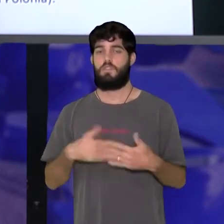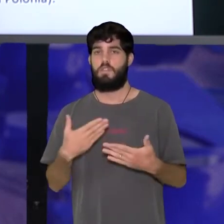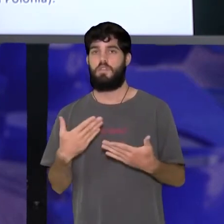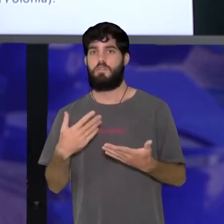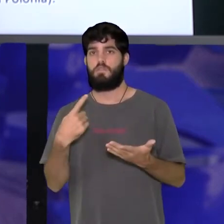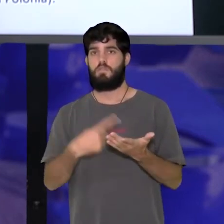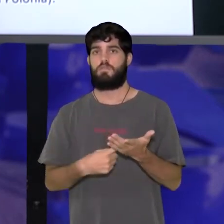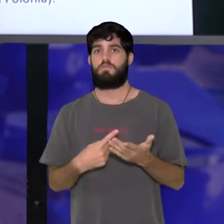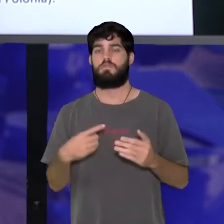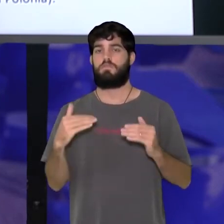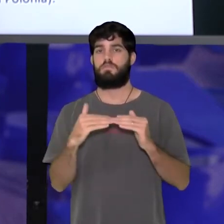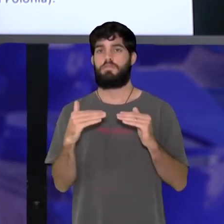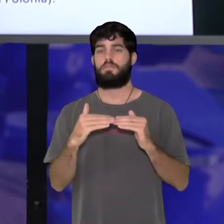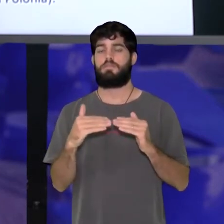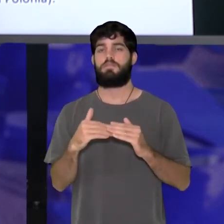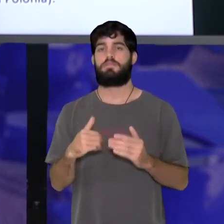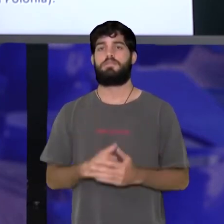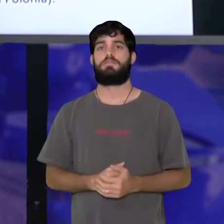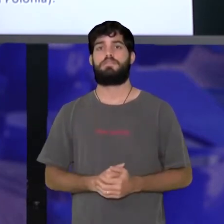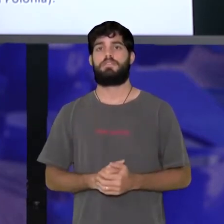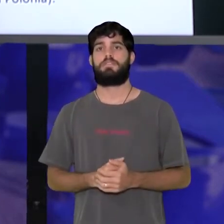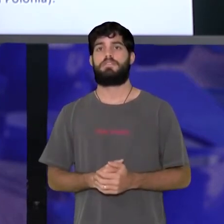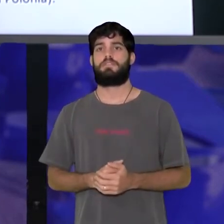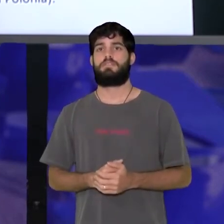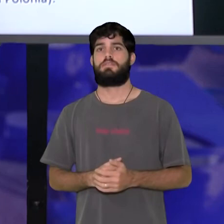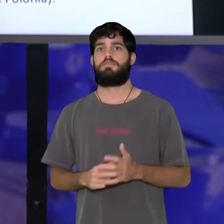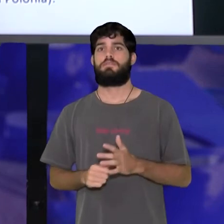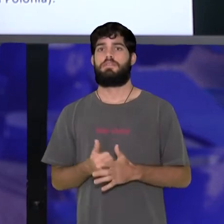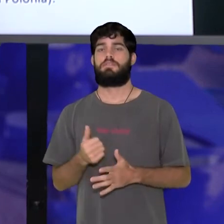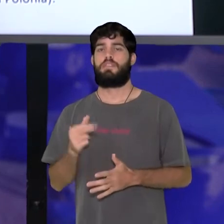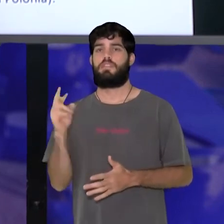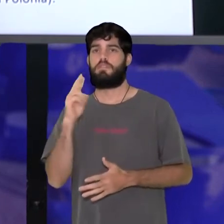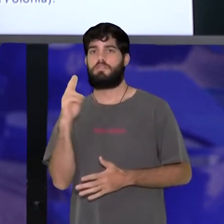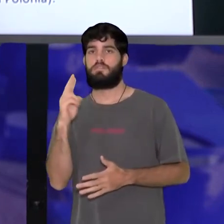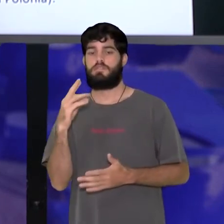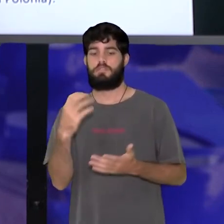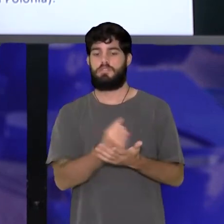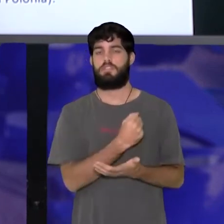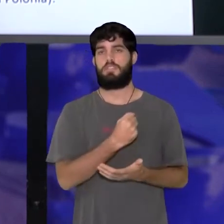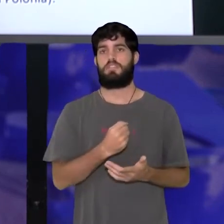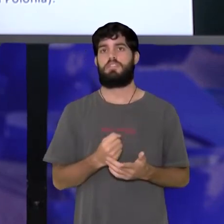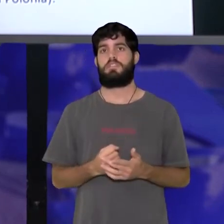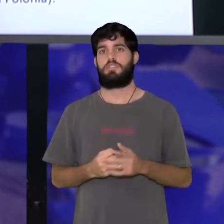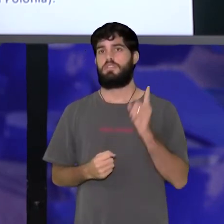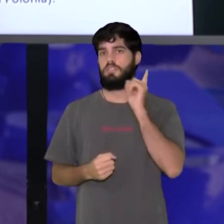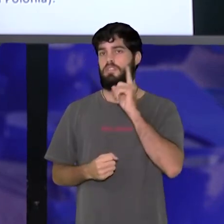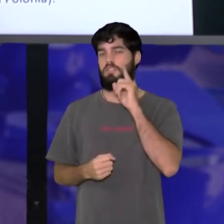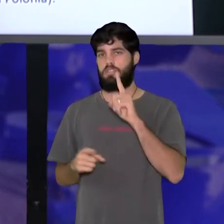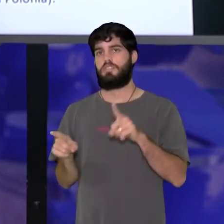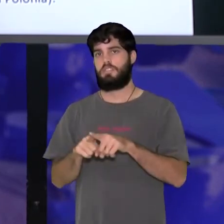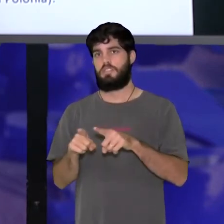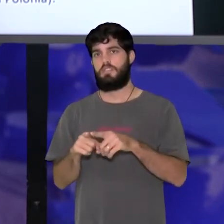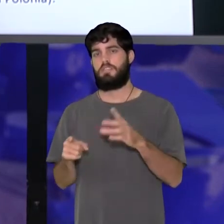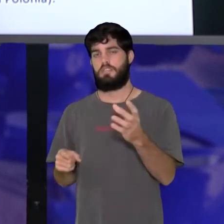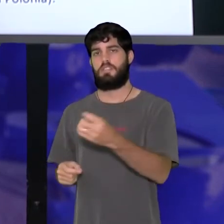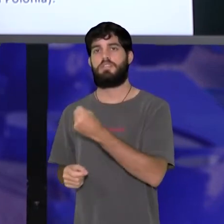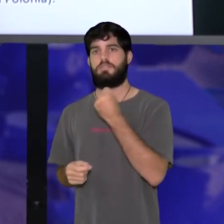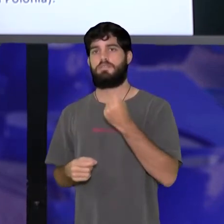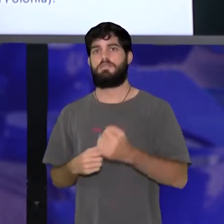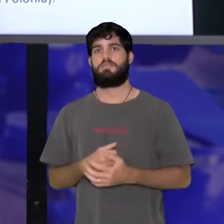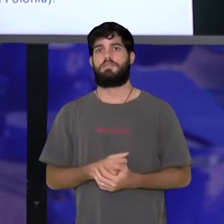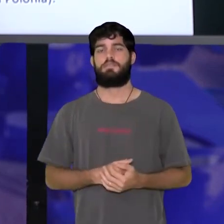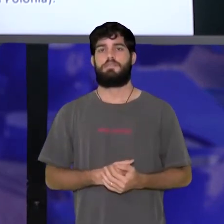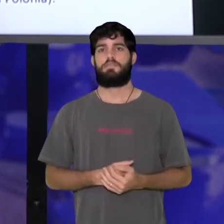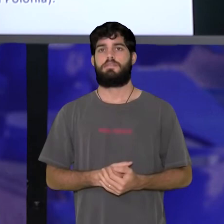então? Primeiro, a Rússia tira seus mísseis. Os americanos também vão tirar suas bases de